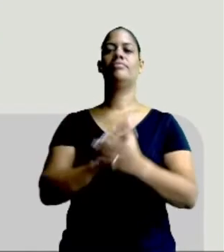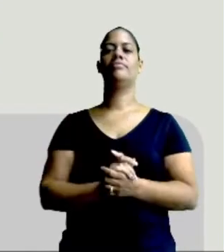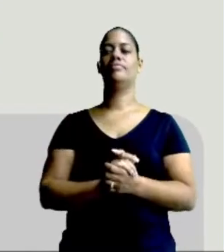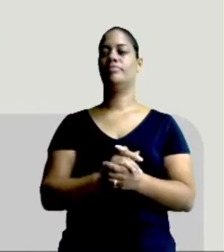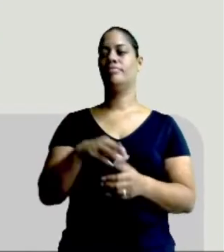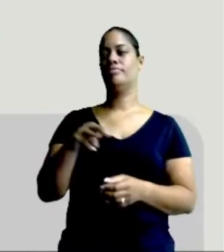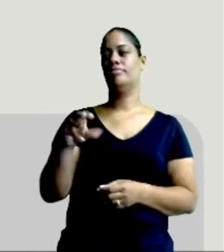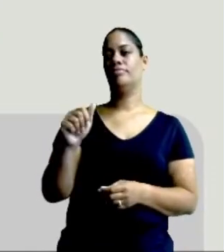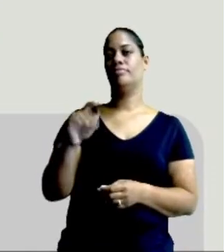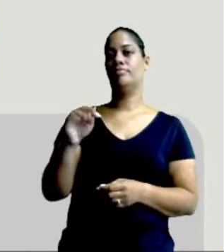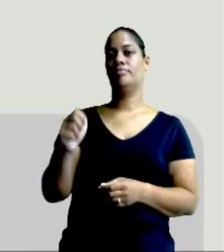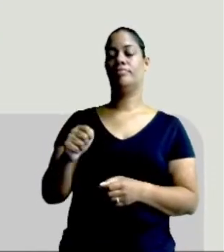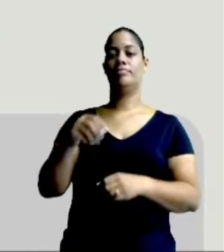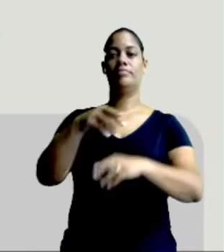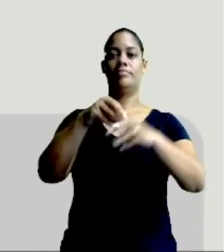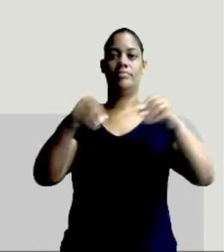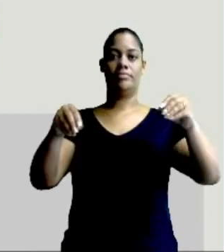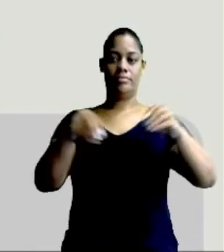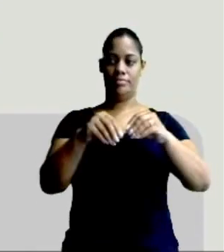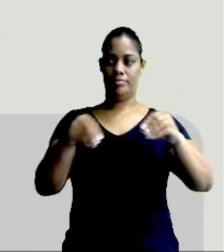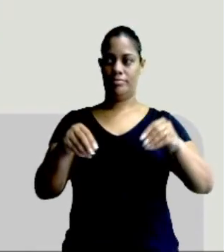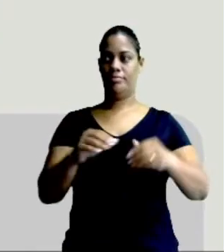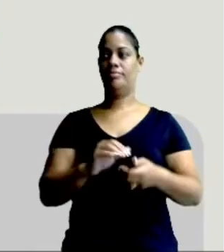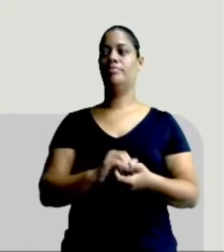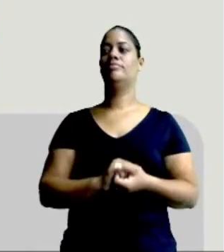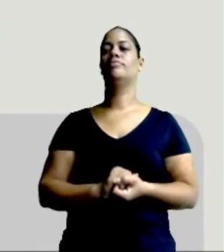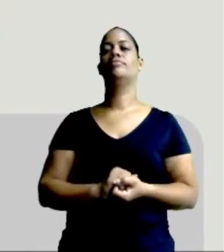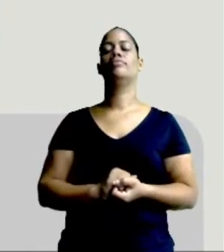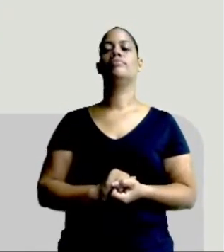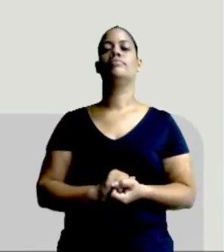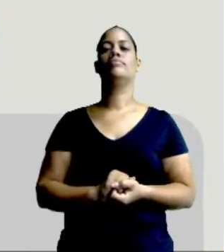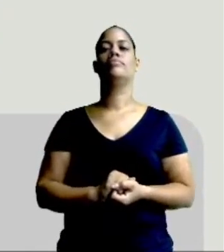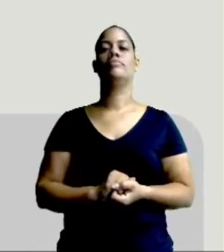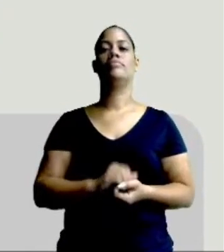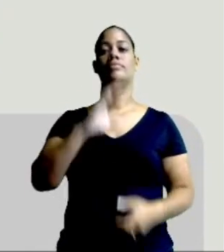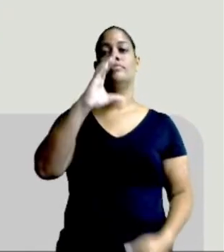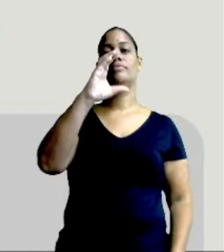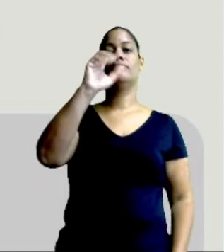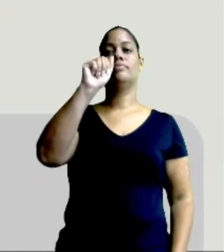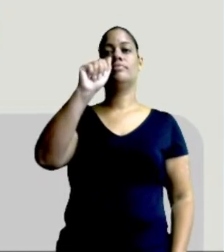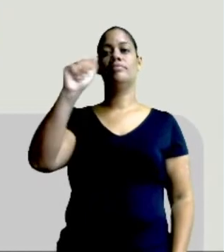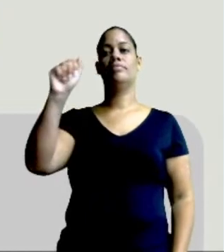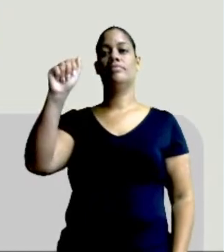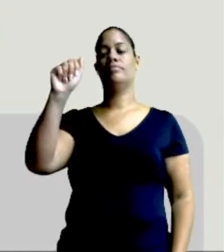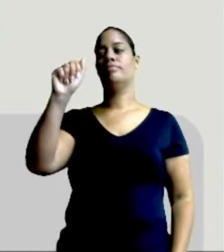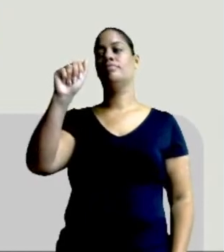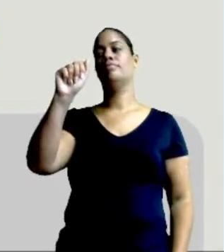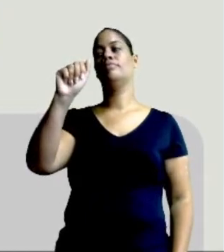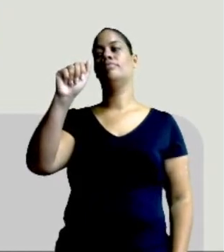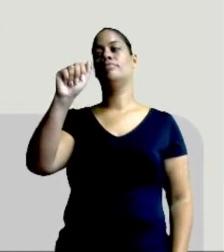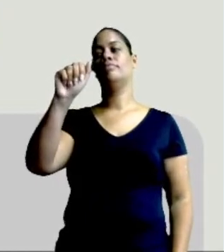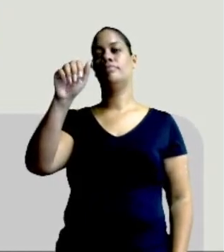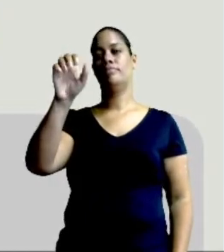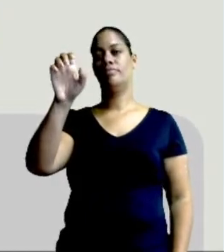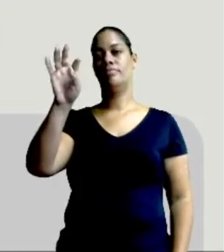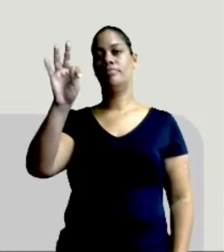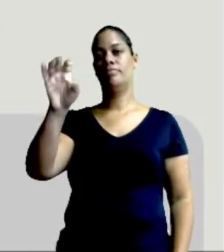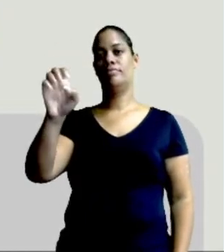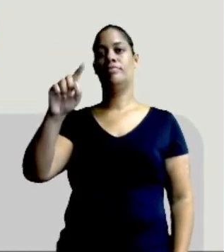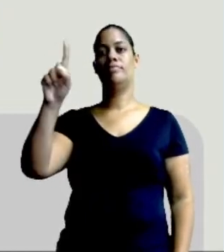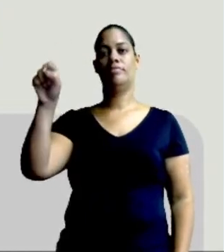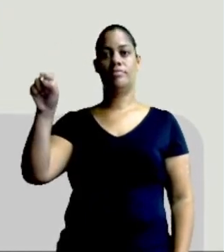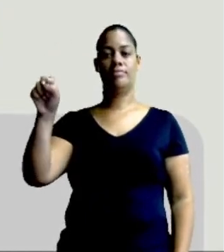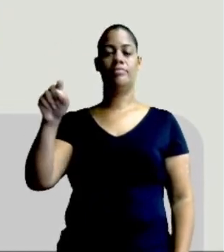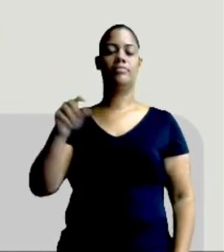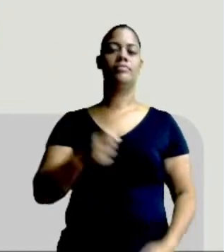Mata de terra firme ou caeté. E aí como é que eu caracterizo ela, né? Que ela abrange a maior parte da